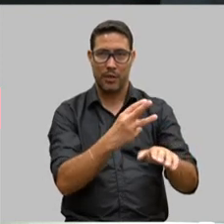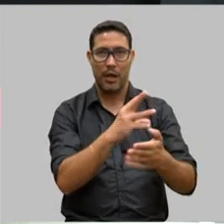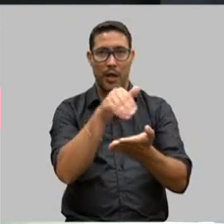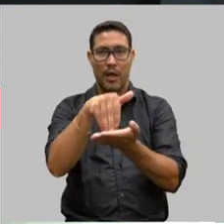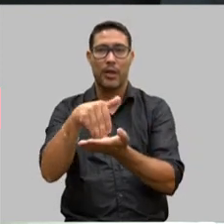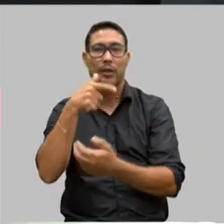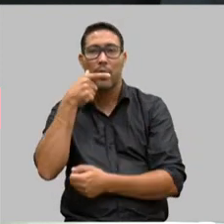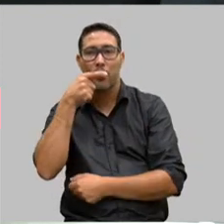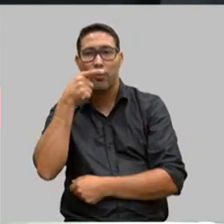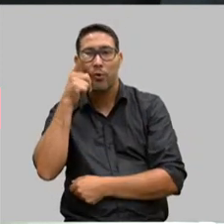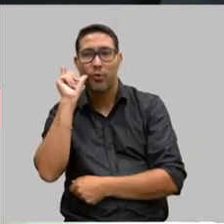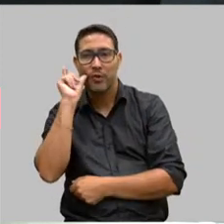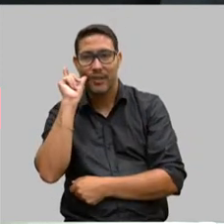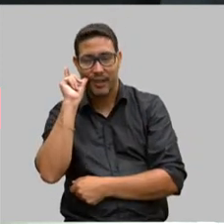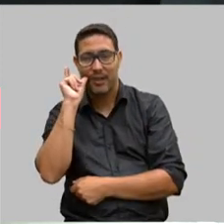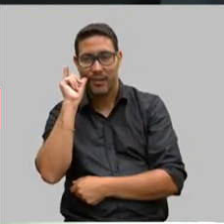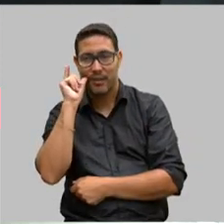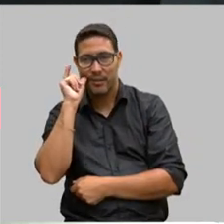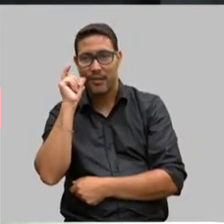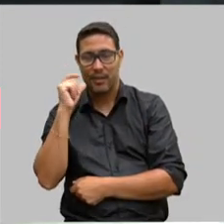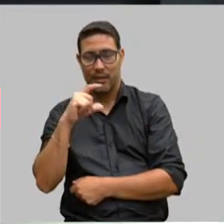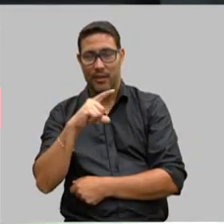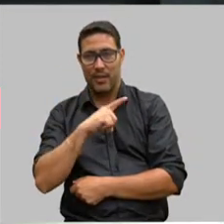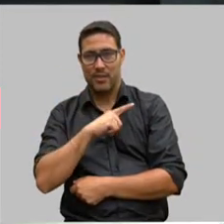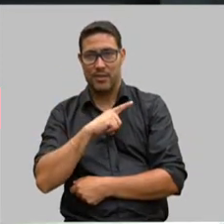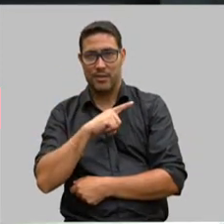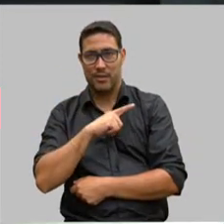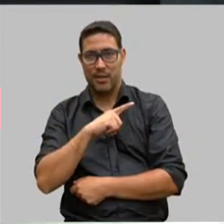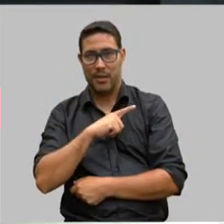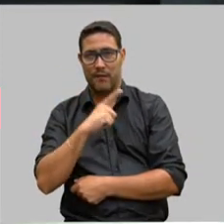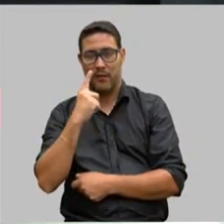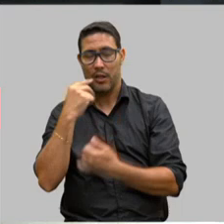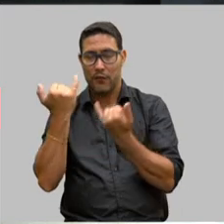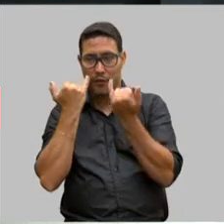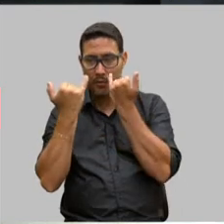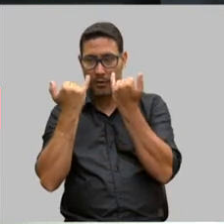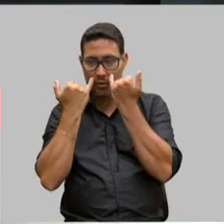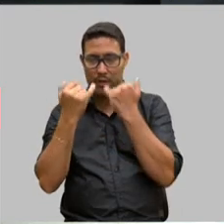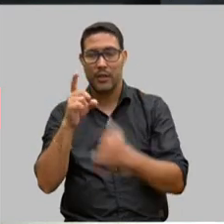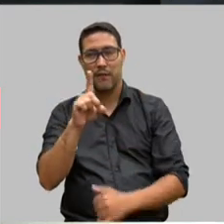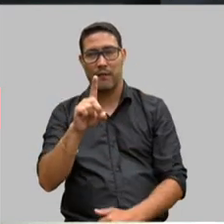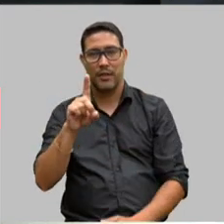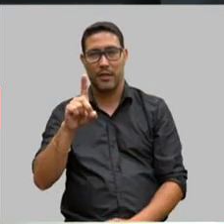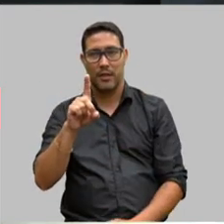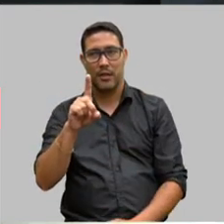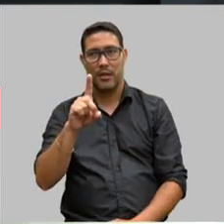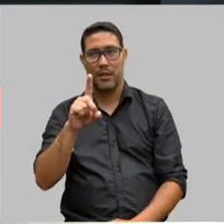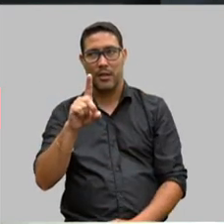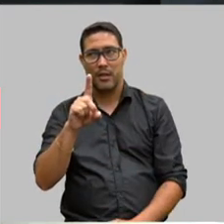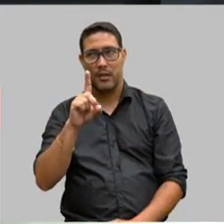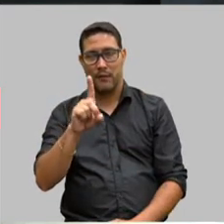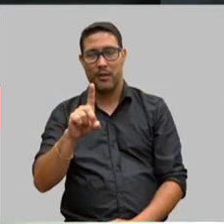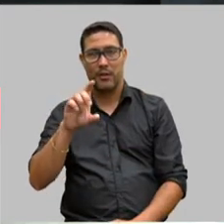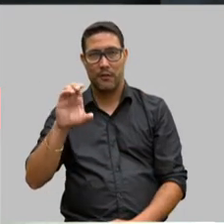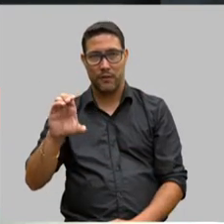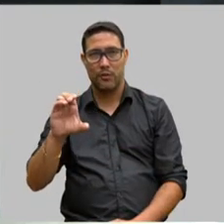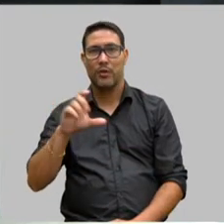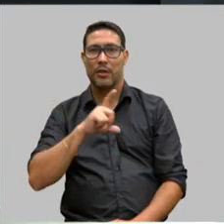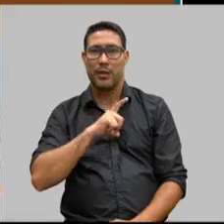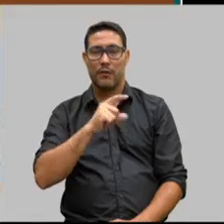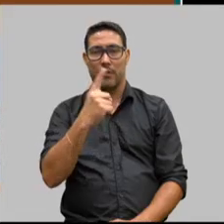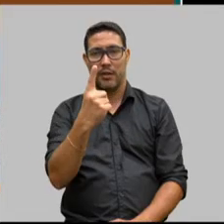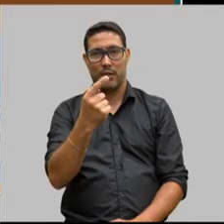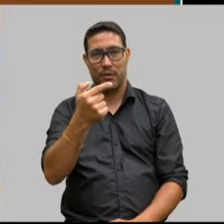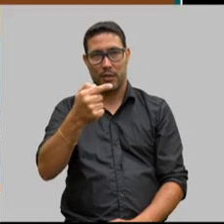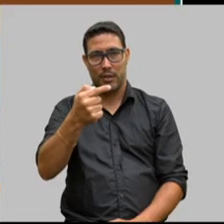foi atualizado na data de ontem, nós tivemos aí, dados da Defesa Civil, 176 municípios, né,